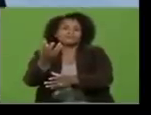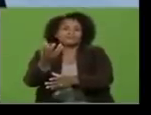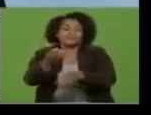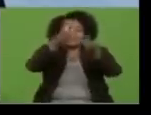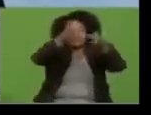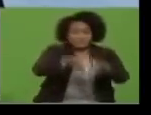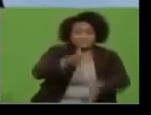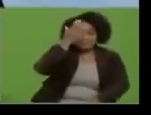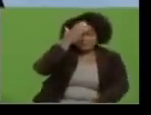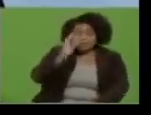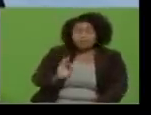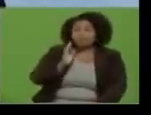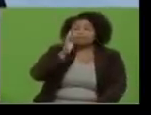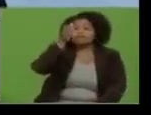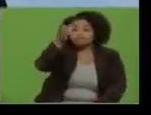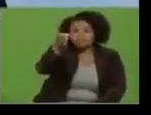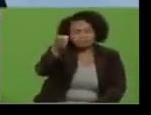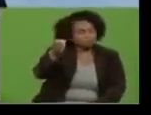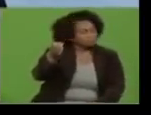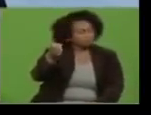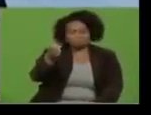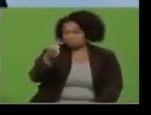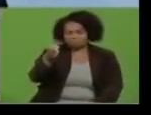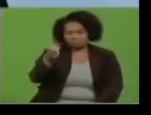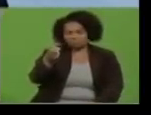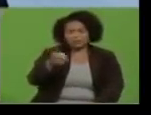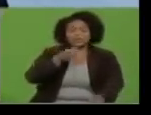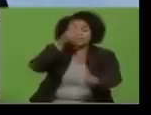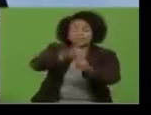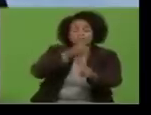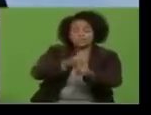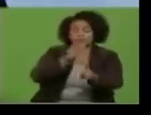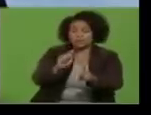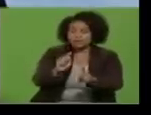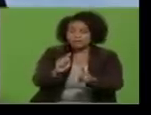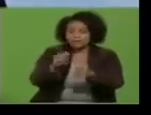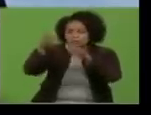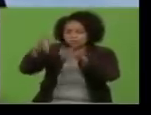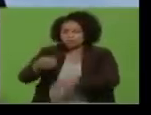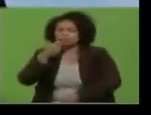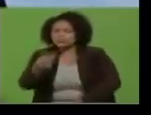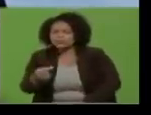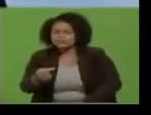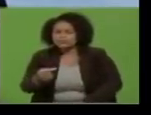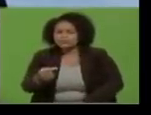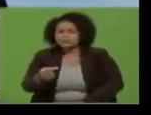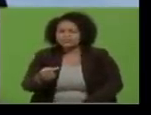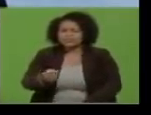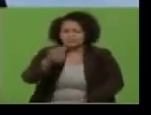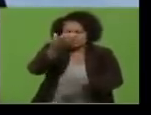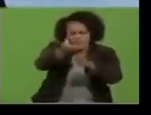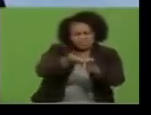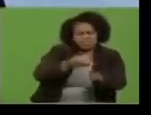tem certezas. Perante este desafio, ninguém pode dizer que tem